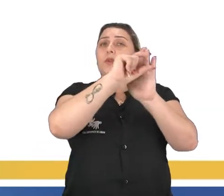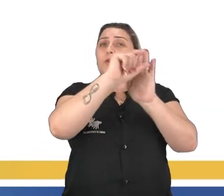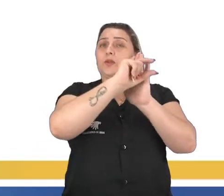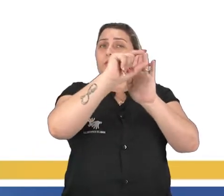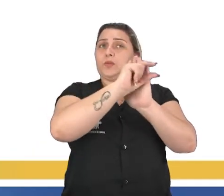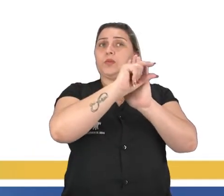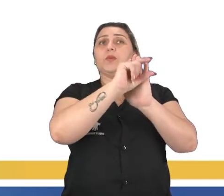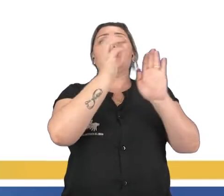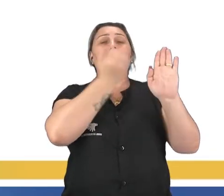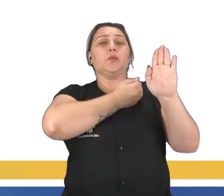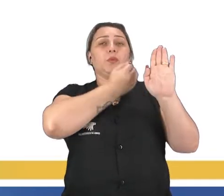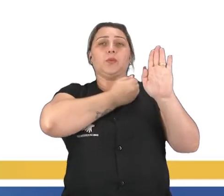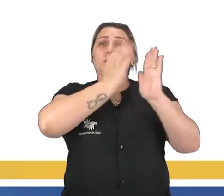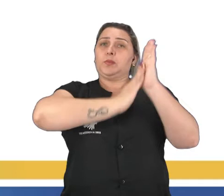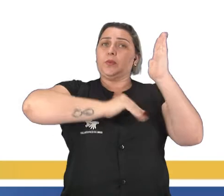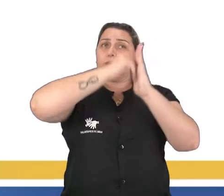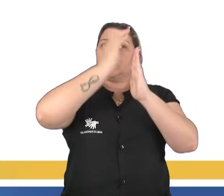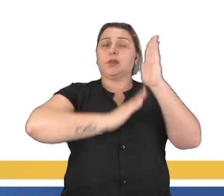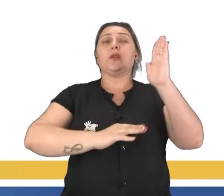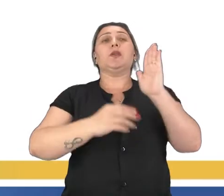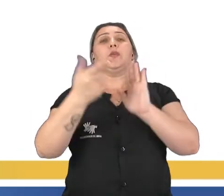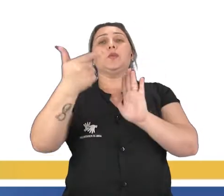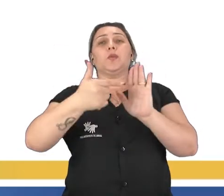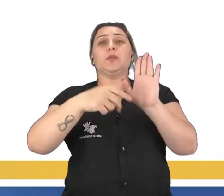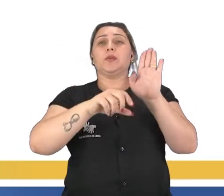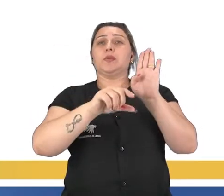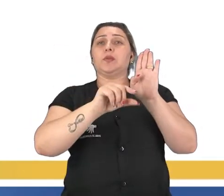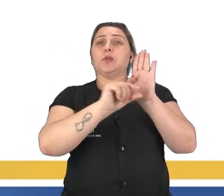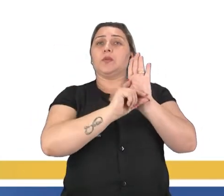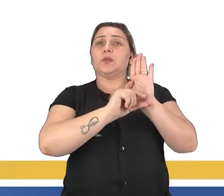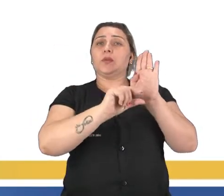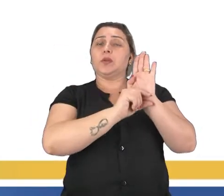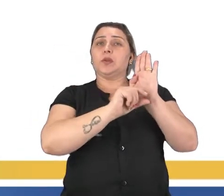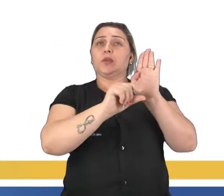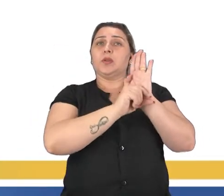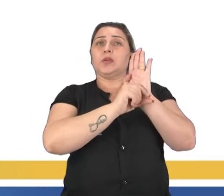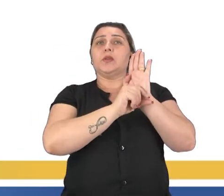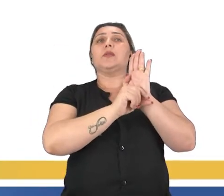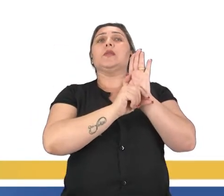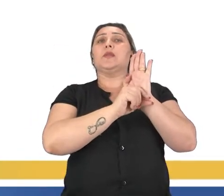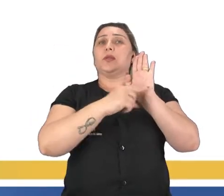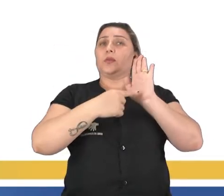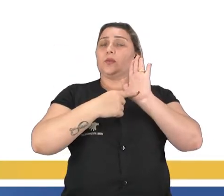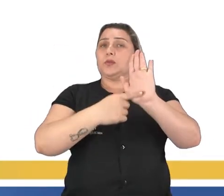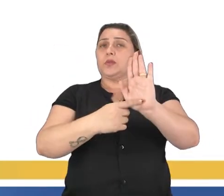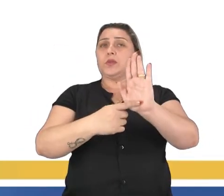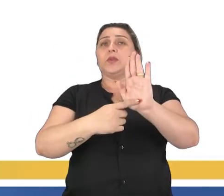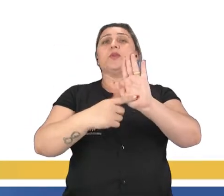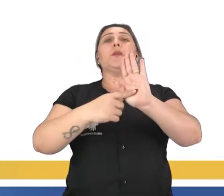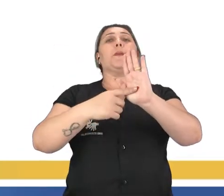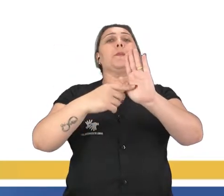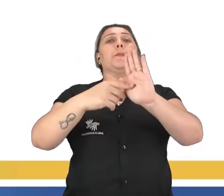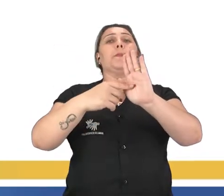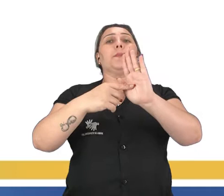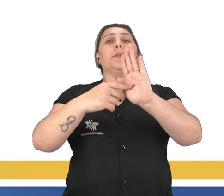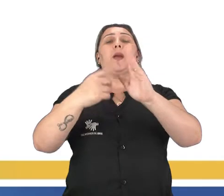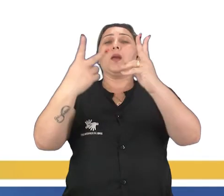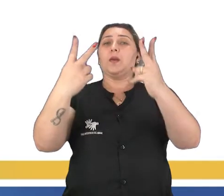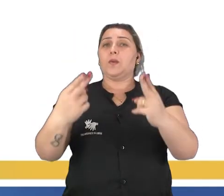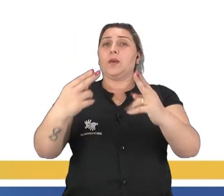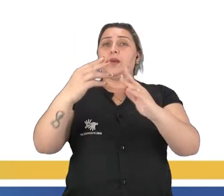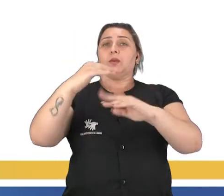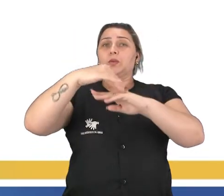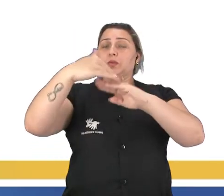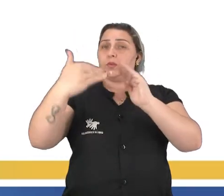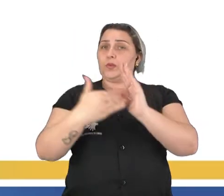indica o número de partes pintadas da parede, e o 2 é o denominador da fração, e nesse caso indica o número de partes iguais em que a parede, né,